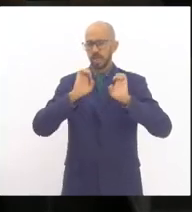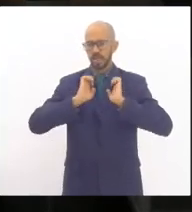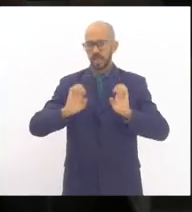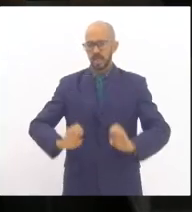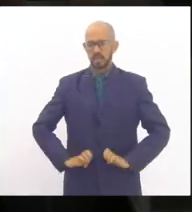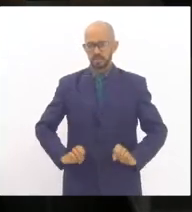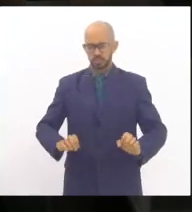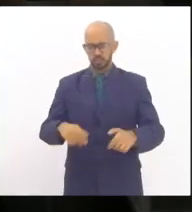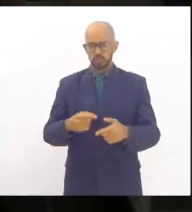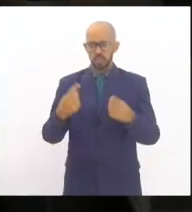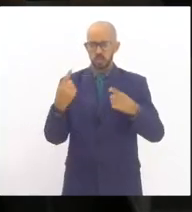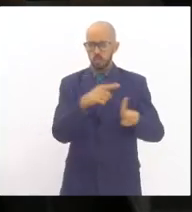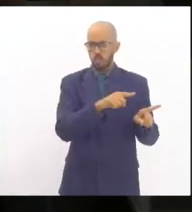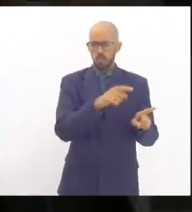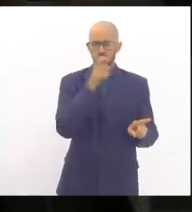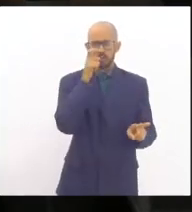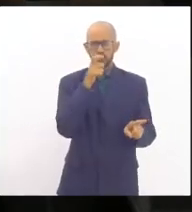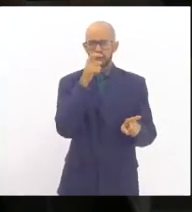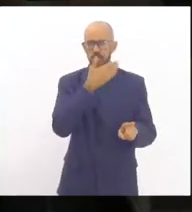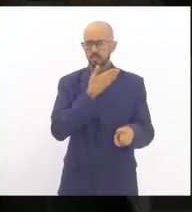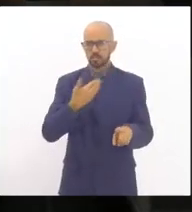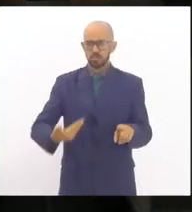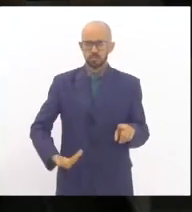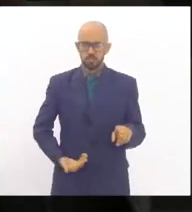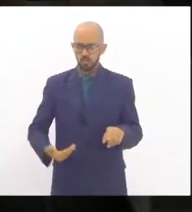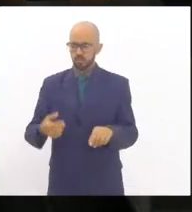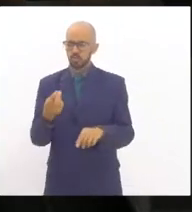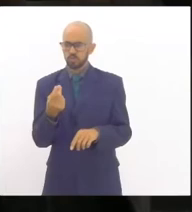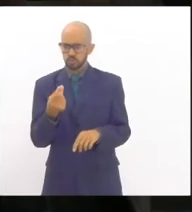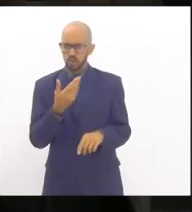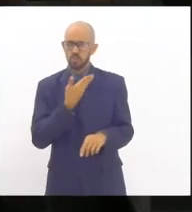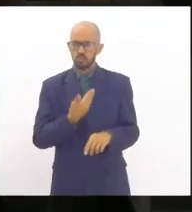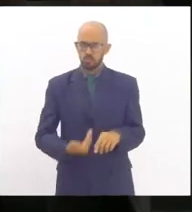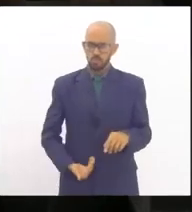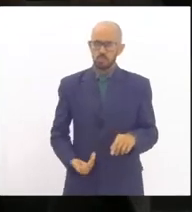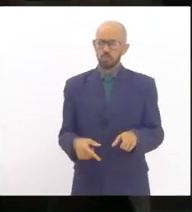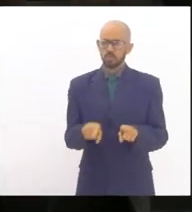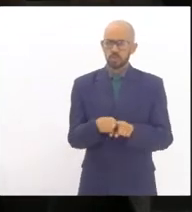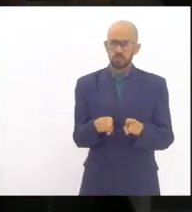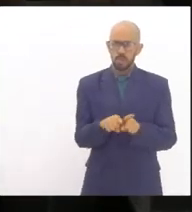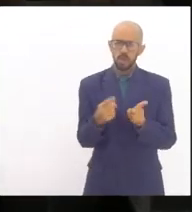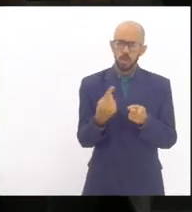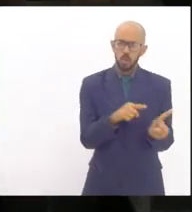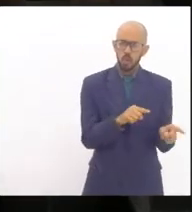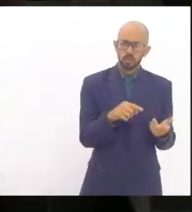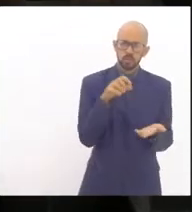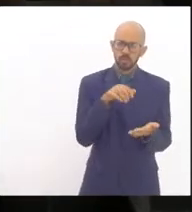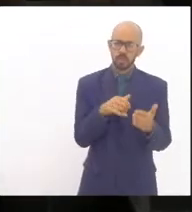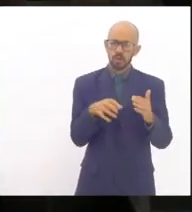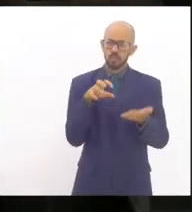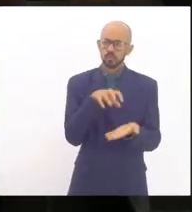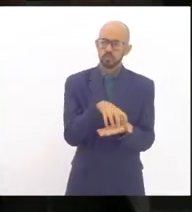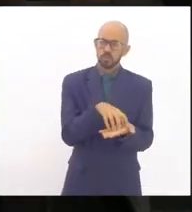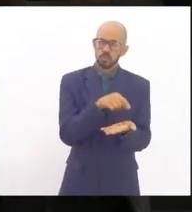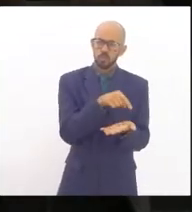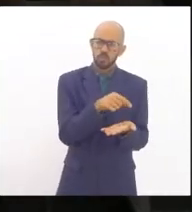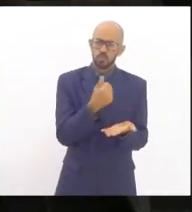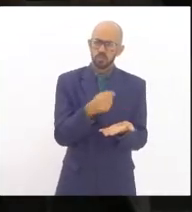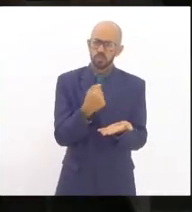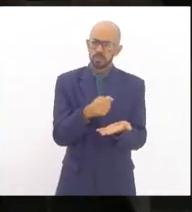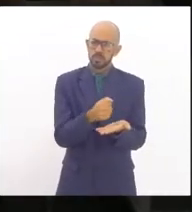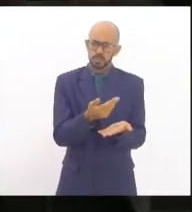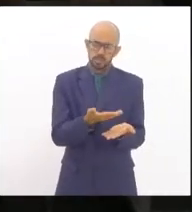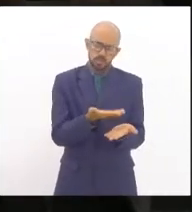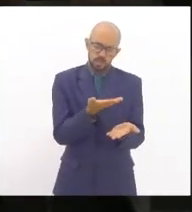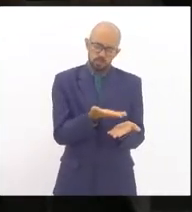cometido contra o interesse público contra o orçamento público e contra um órgão que deveria ser o órgão tratado a